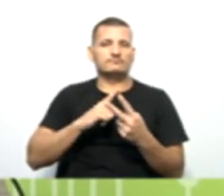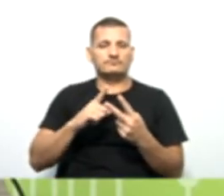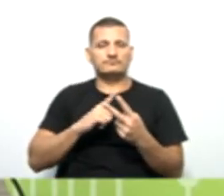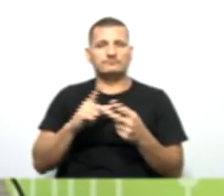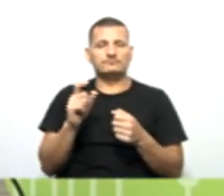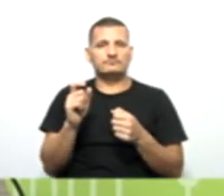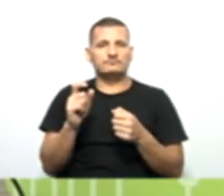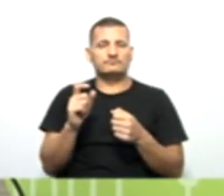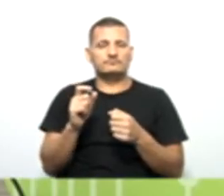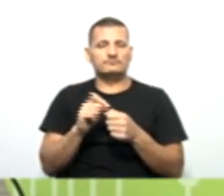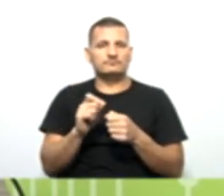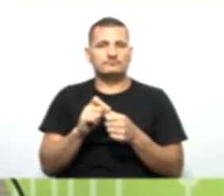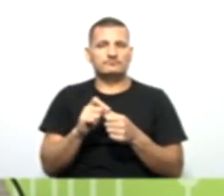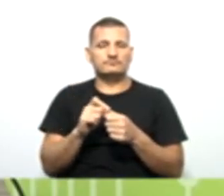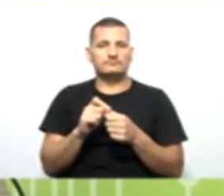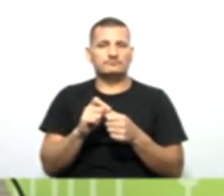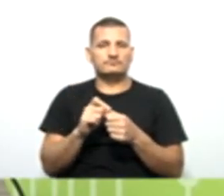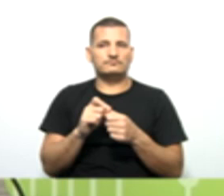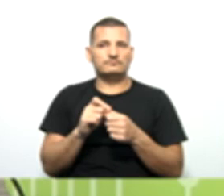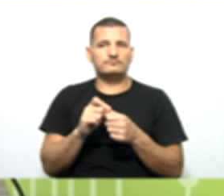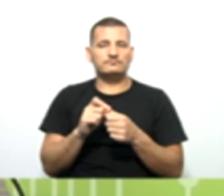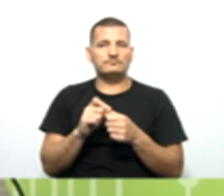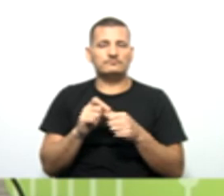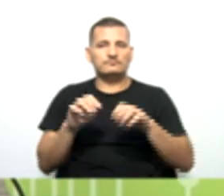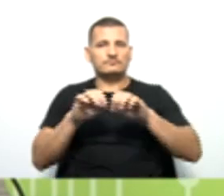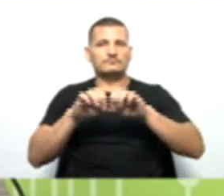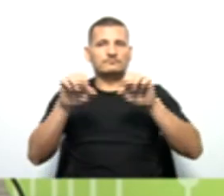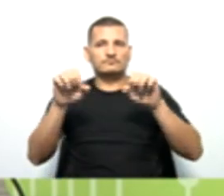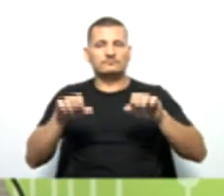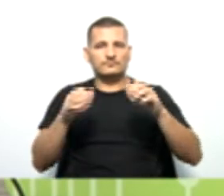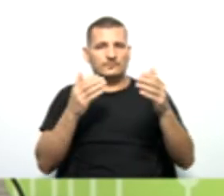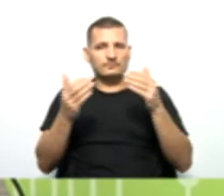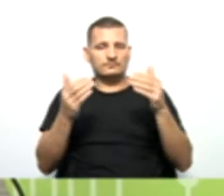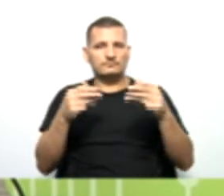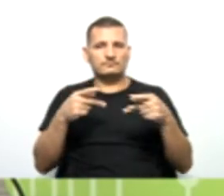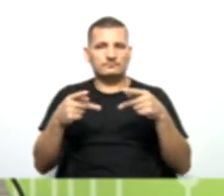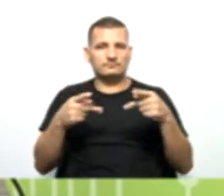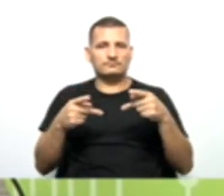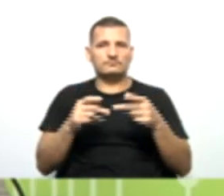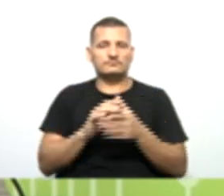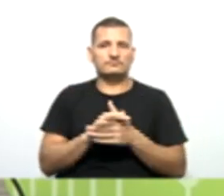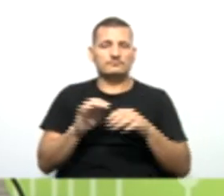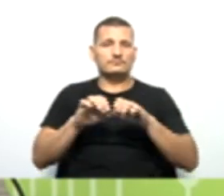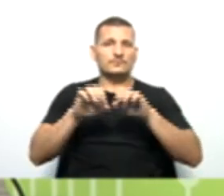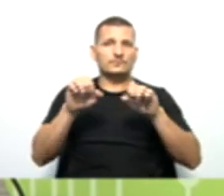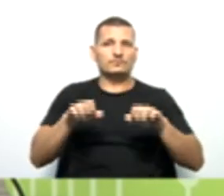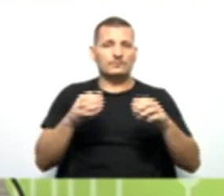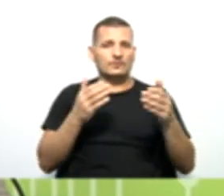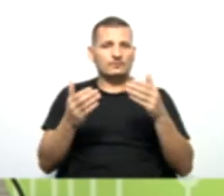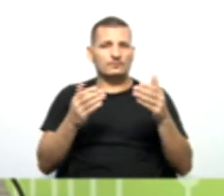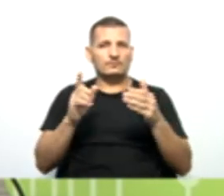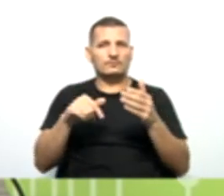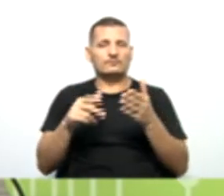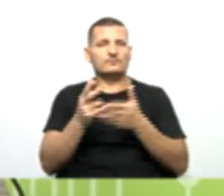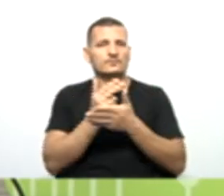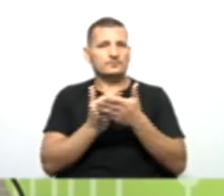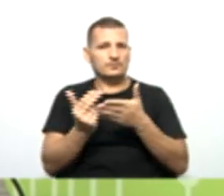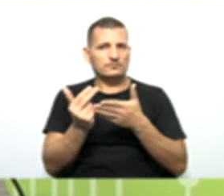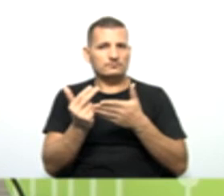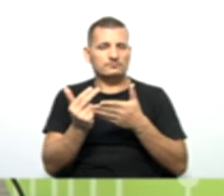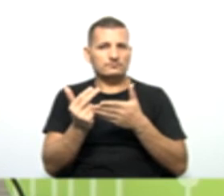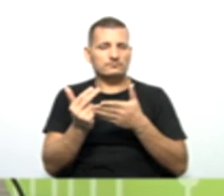de trazer a estrutura analítica do projeto. A estrutura analítica é o desenho do